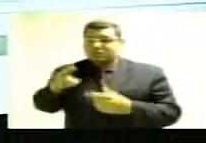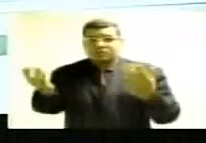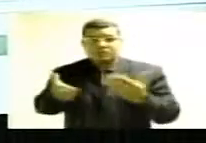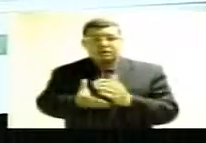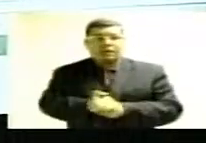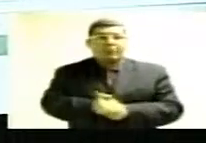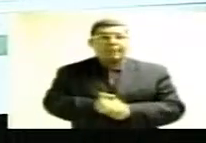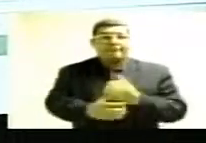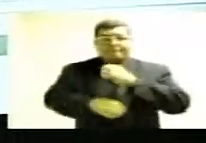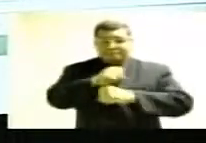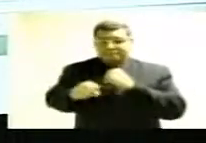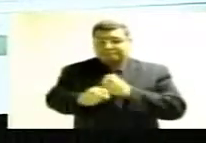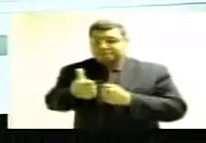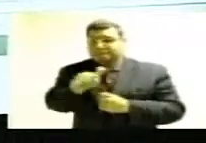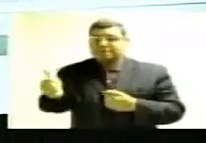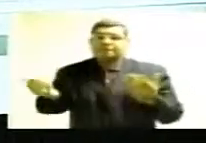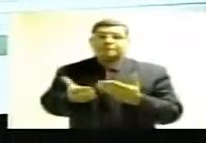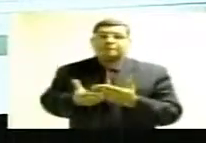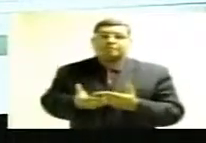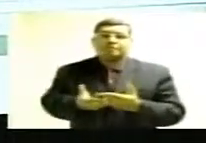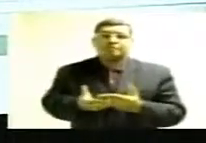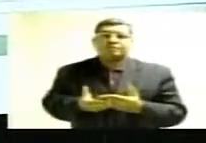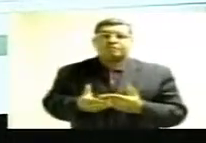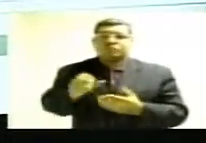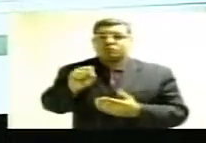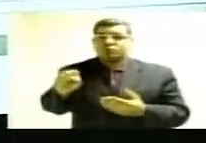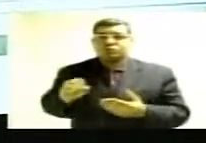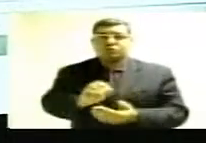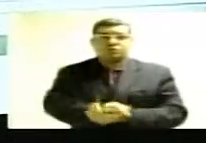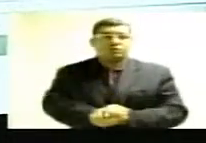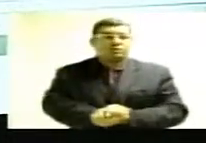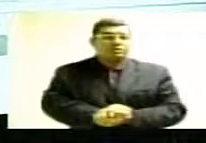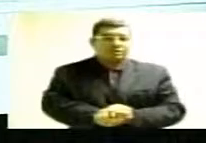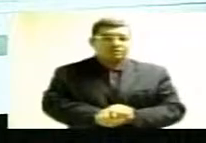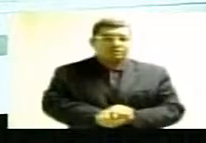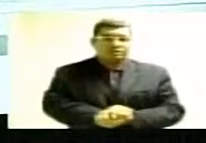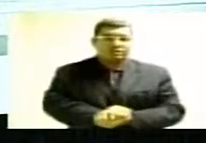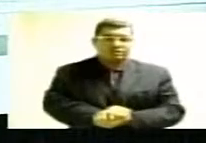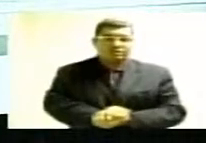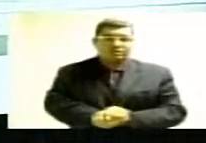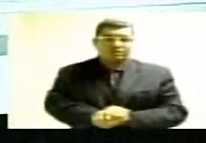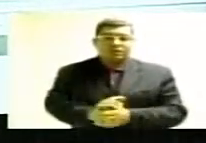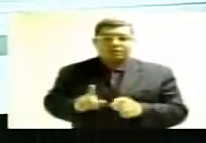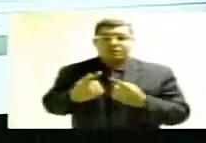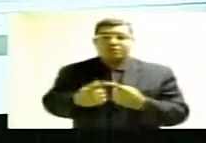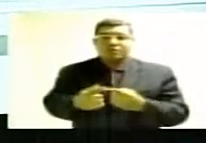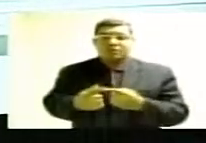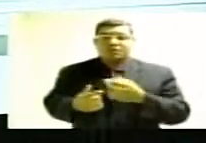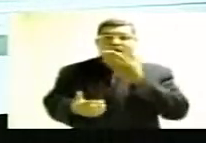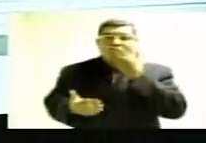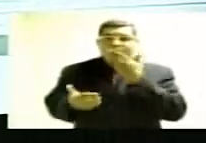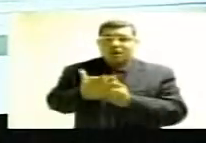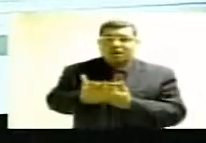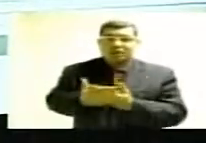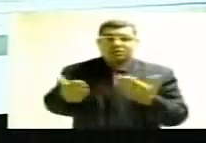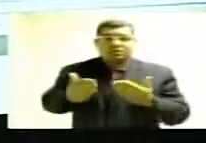reais, em 2012 era de 800 milhões de reais. Mas o mais assustador,